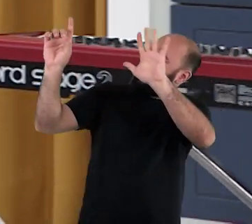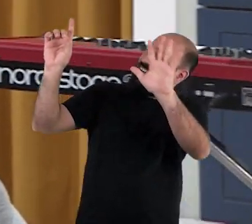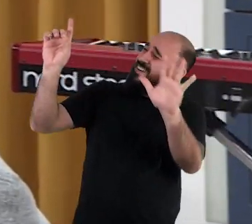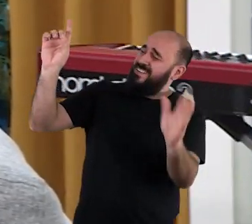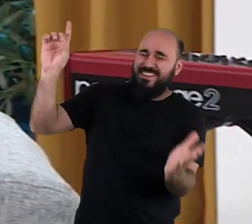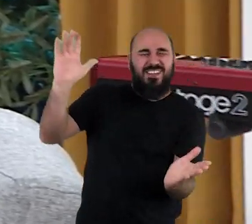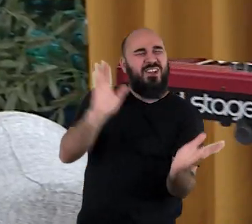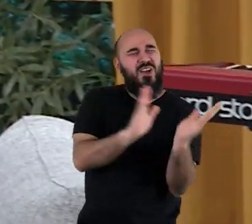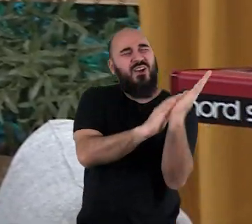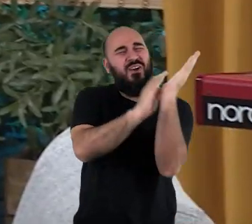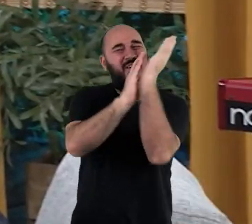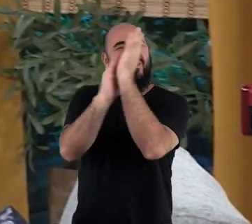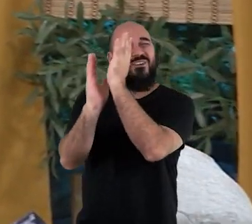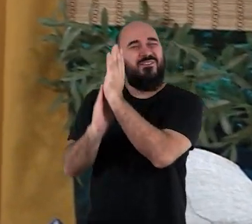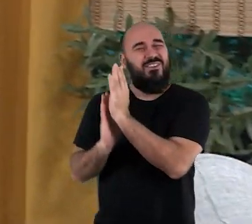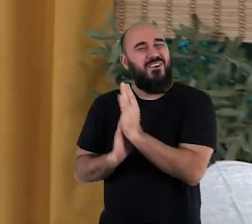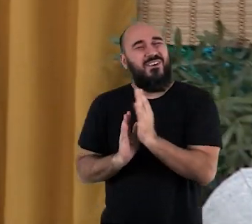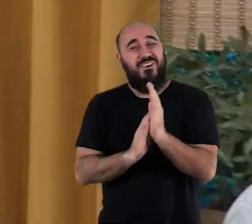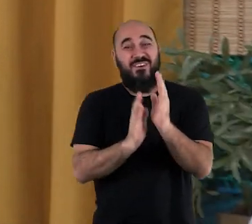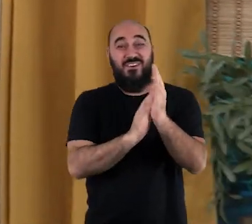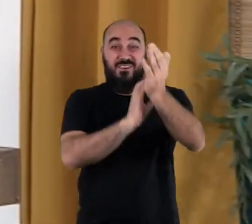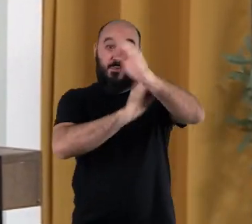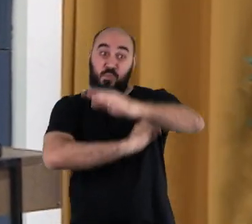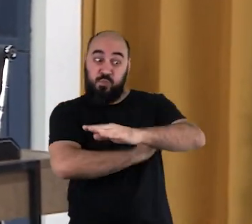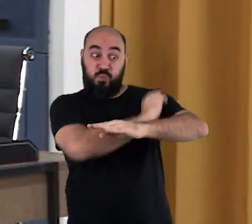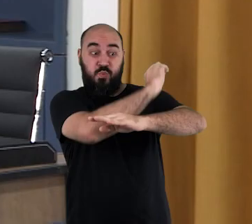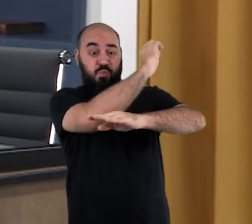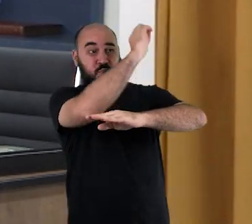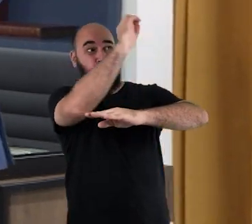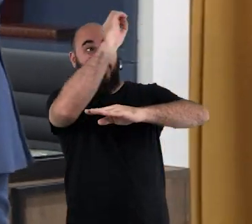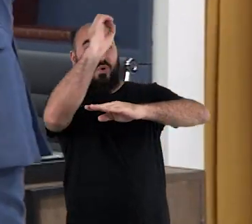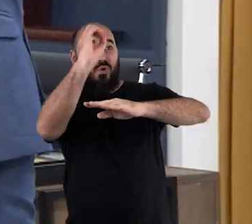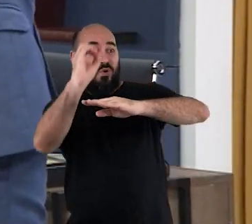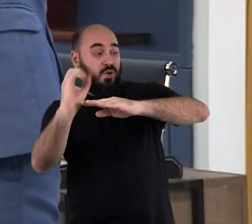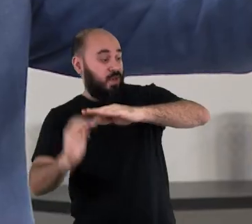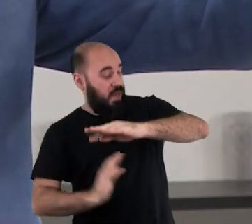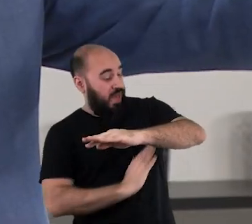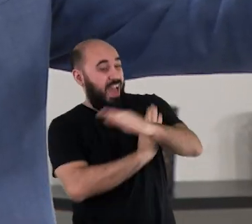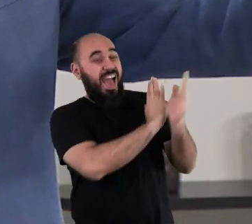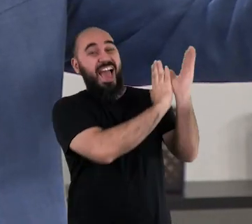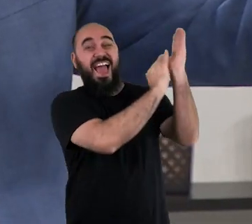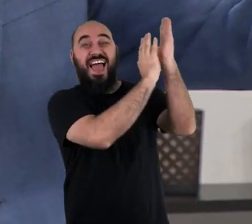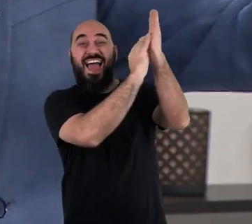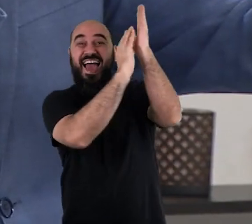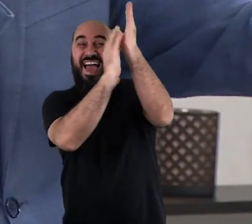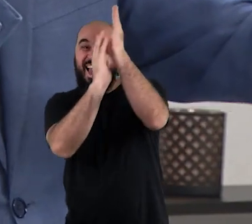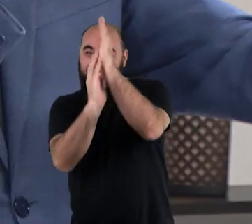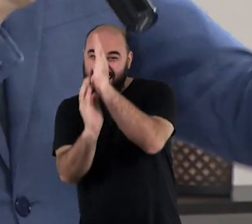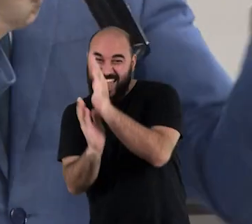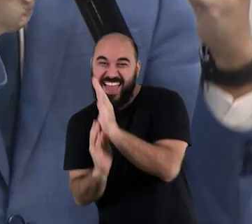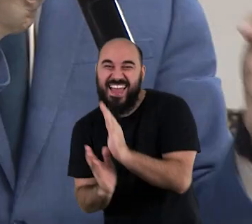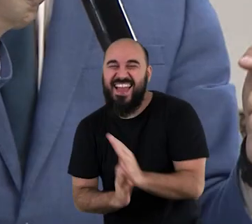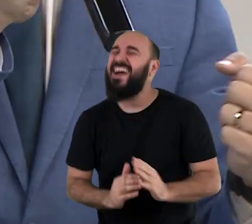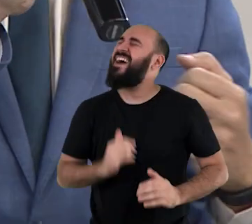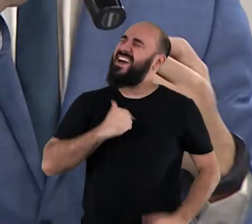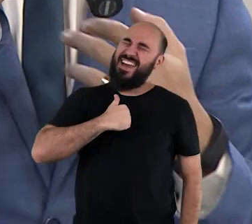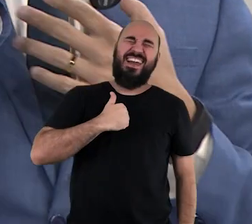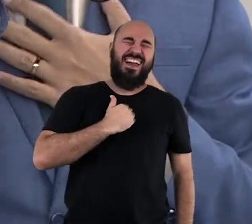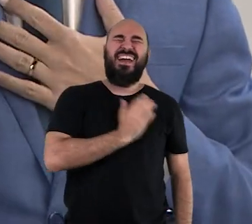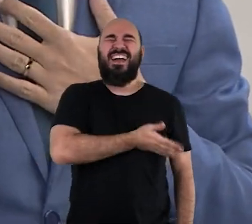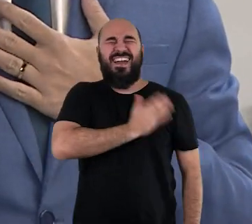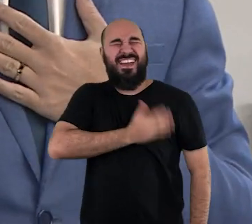todo louvor. Do princípio desse dia até o sol se pôr. Com